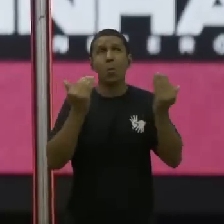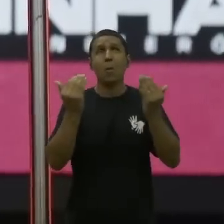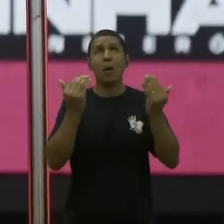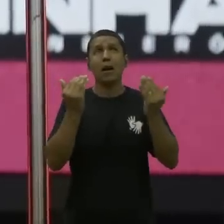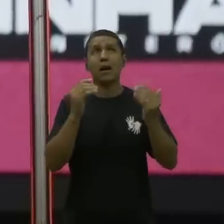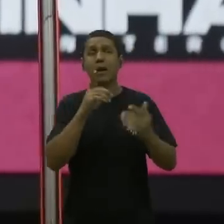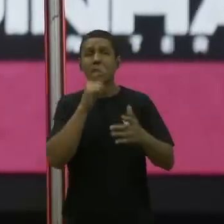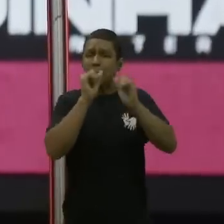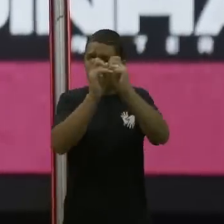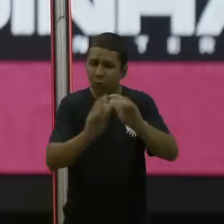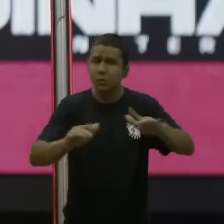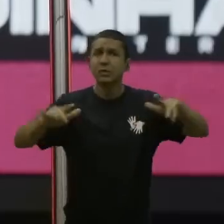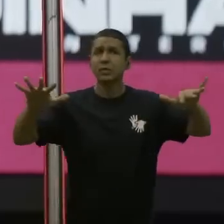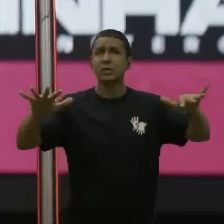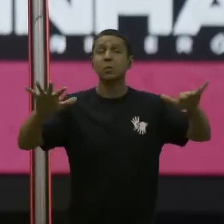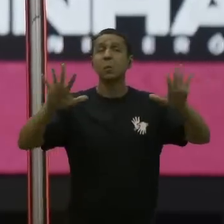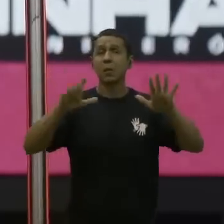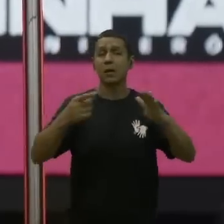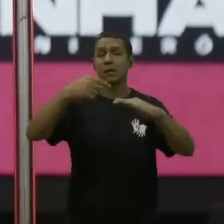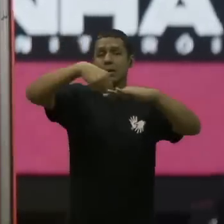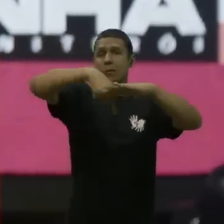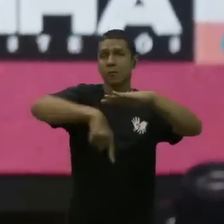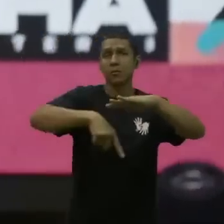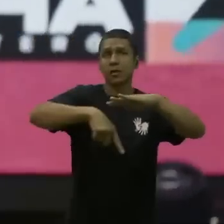uma piscina.